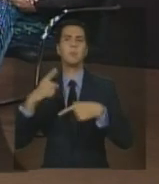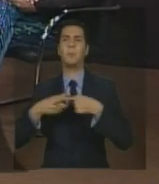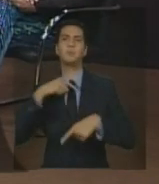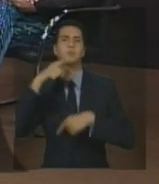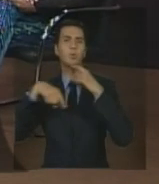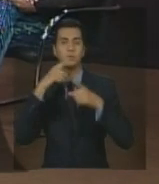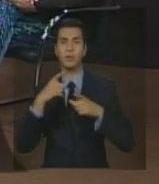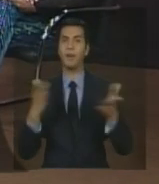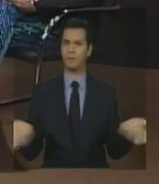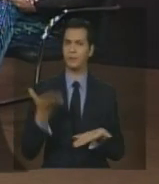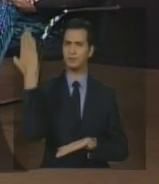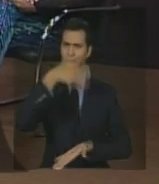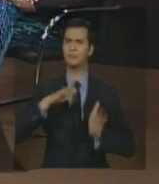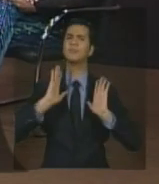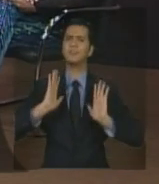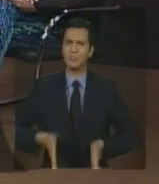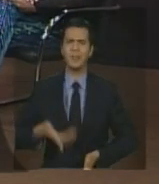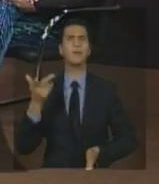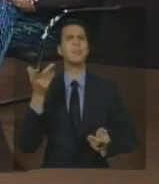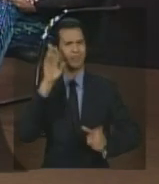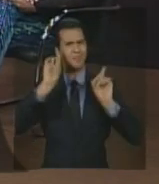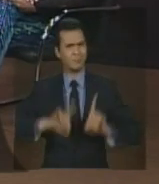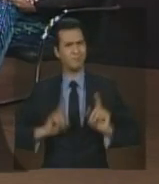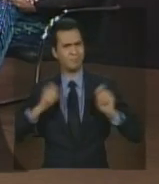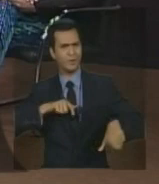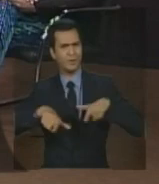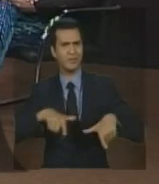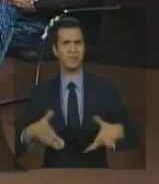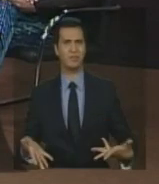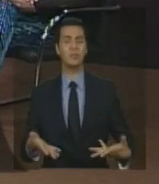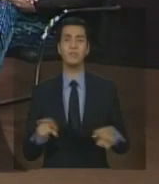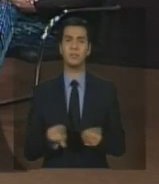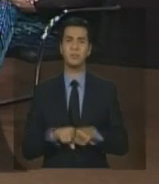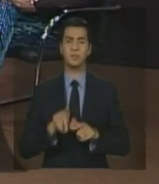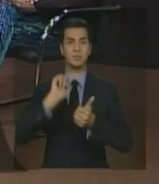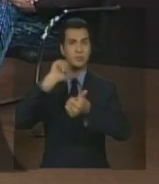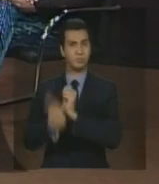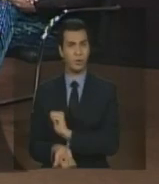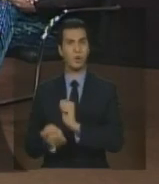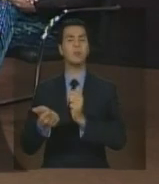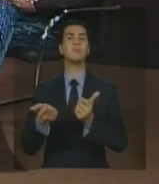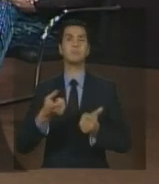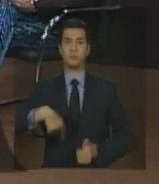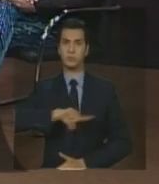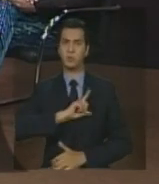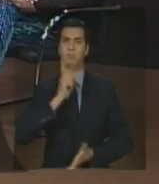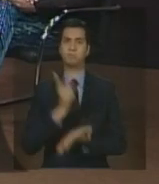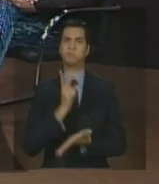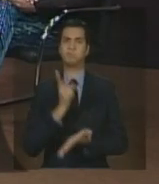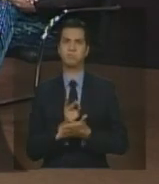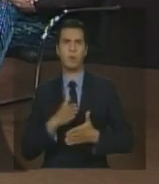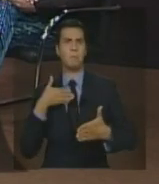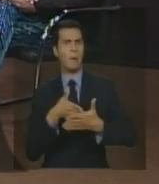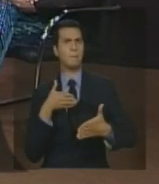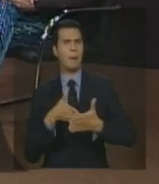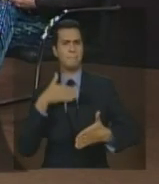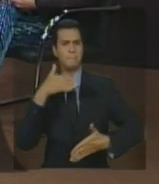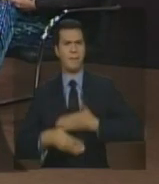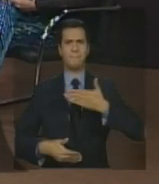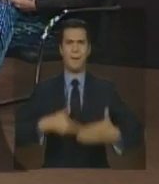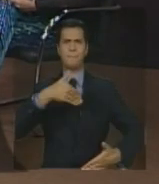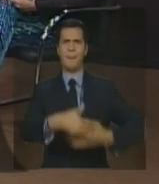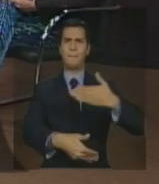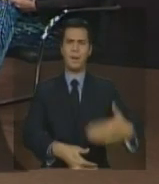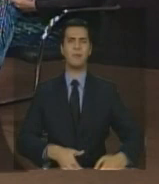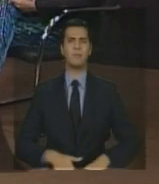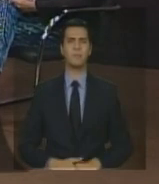já foi quebrado. E no esporte, mais ainda, né? A cada hora, a gente vai quebrando mais barreiras no esporte. As